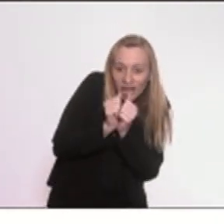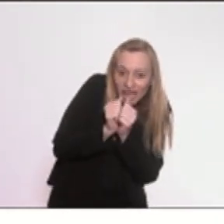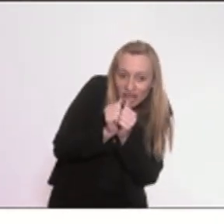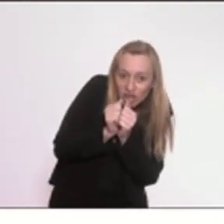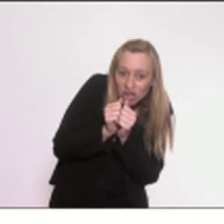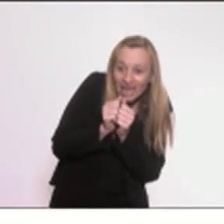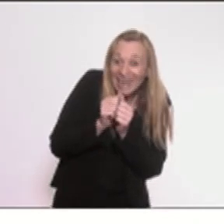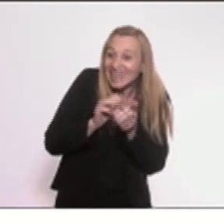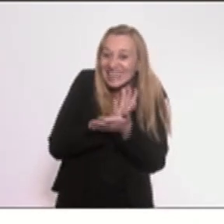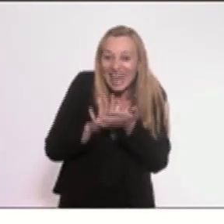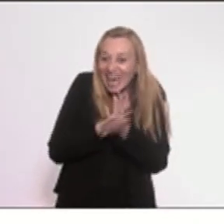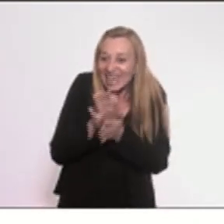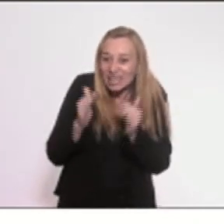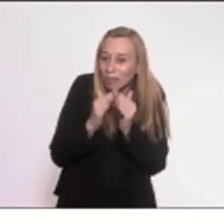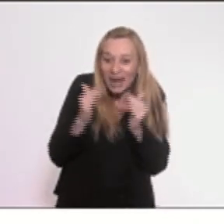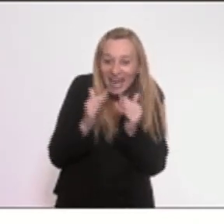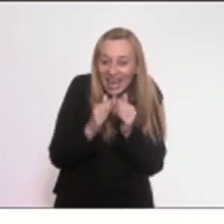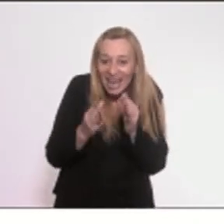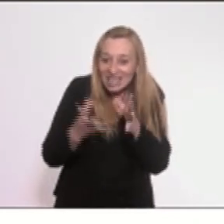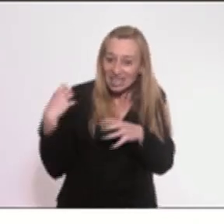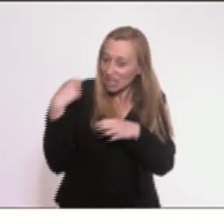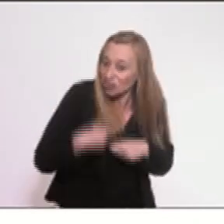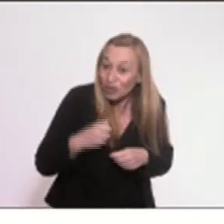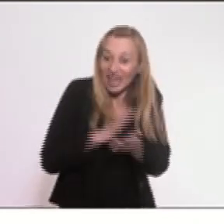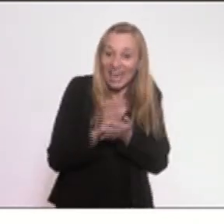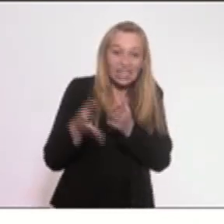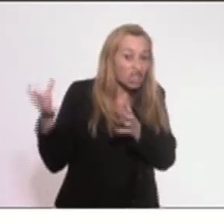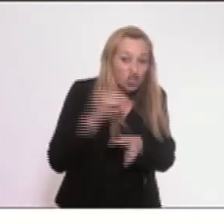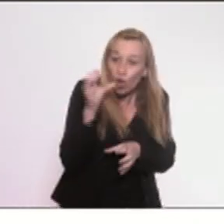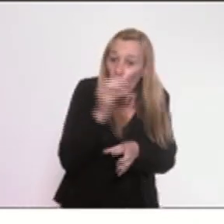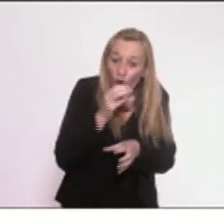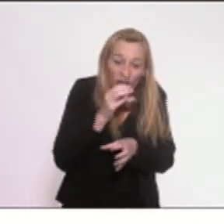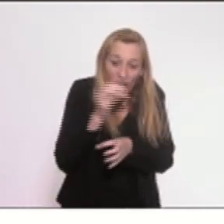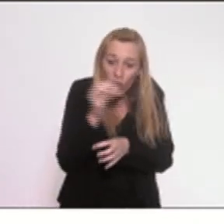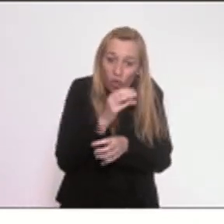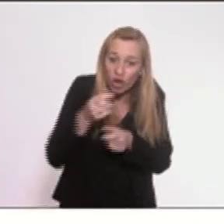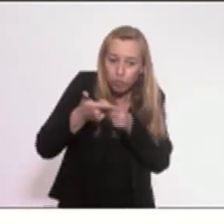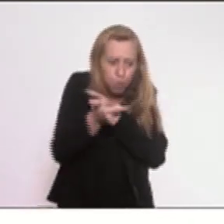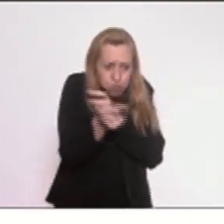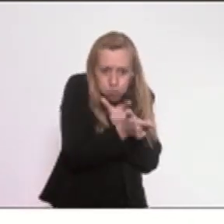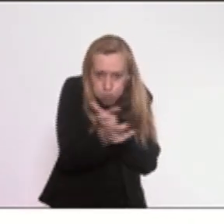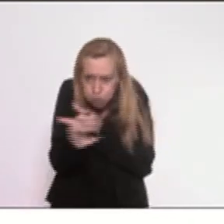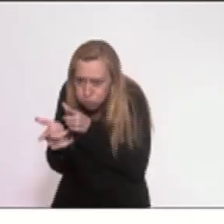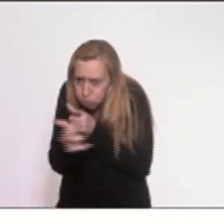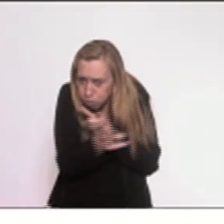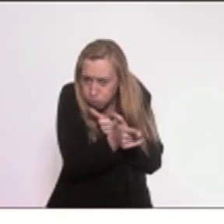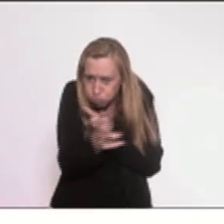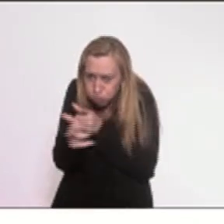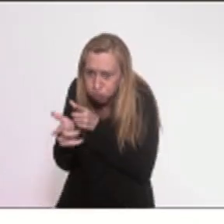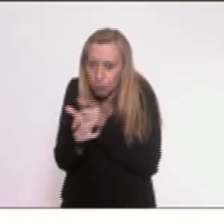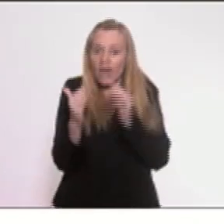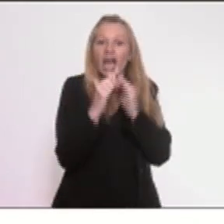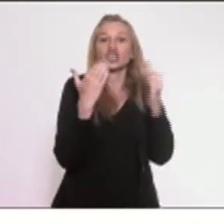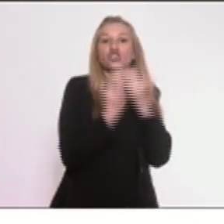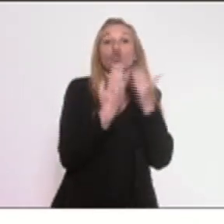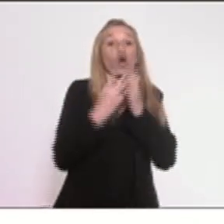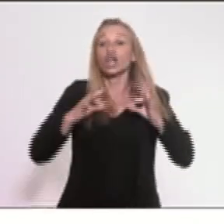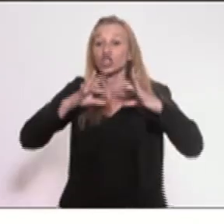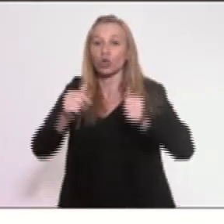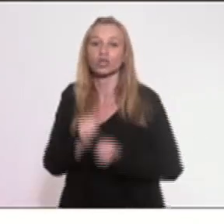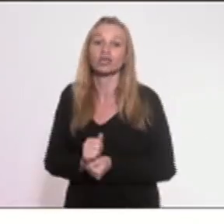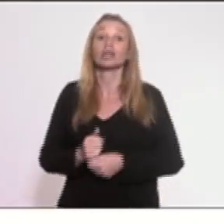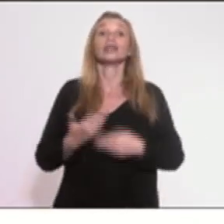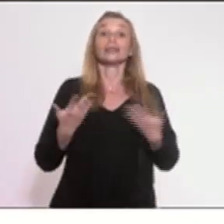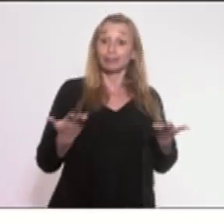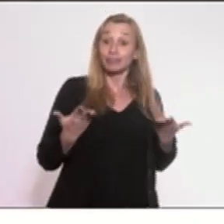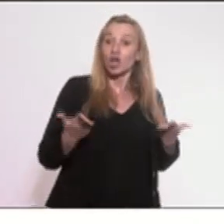para casa, deu muito tiro e ficaram fuzilando lá a escola. Ou seja,